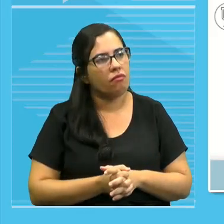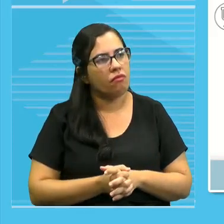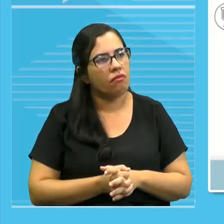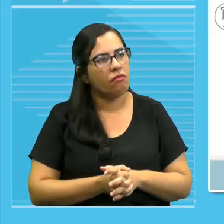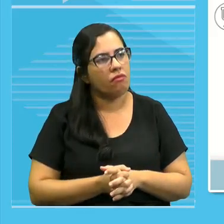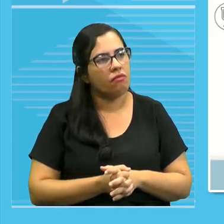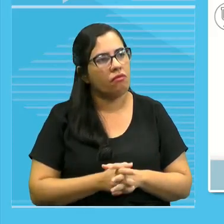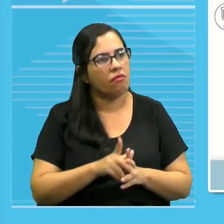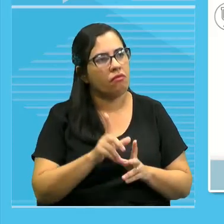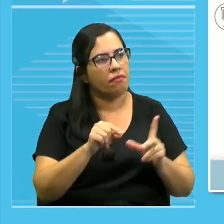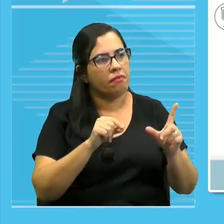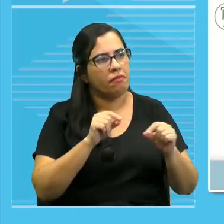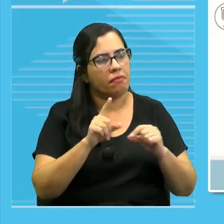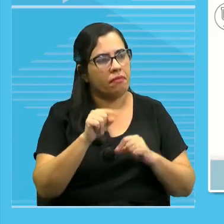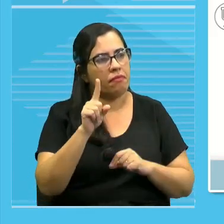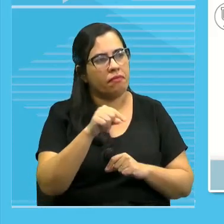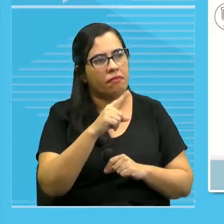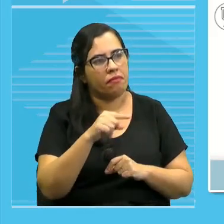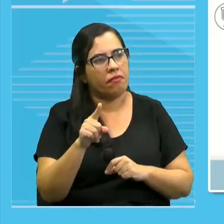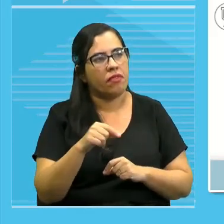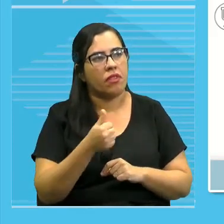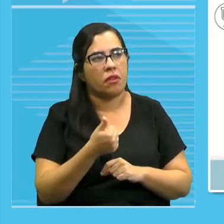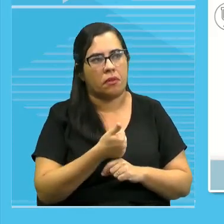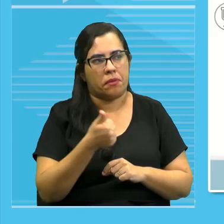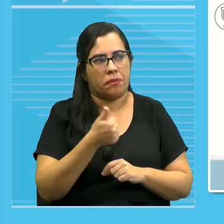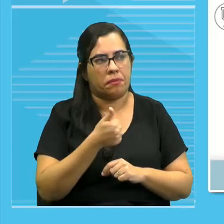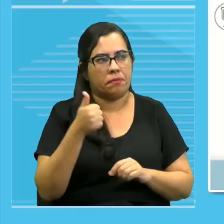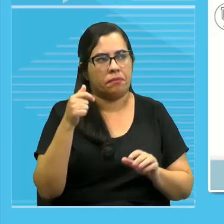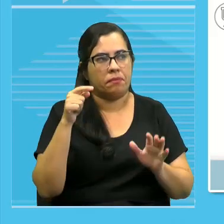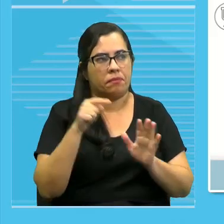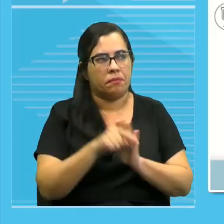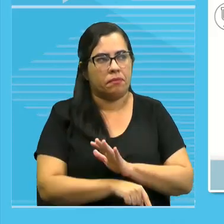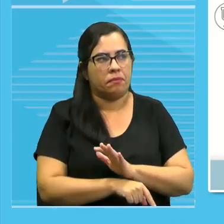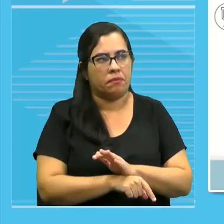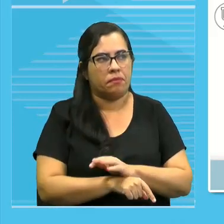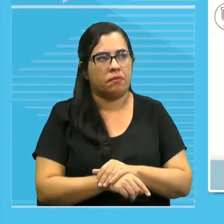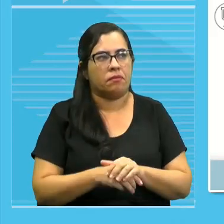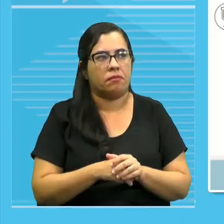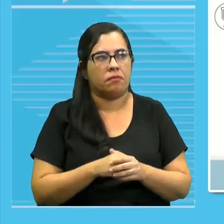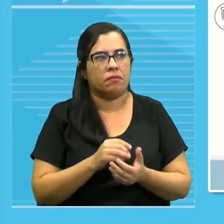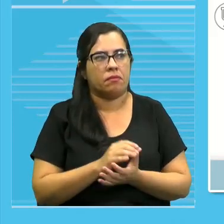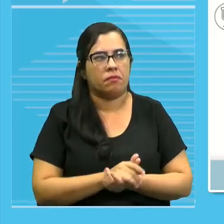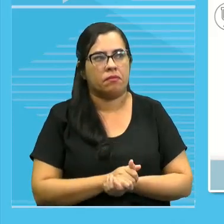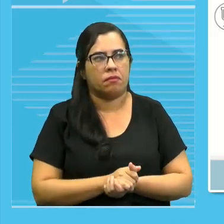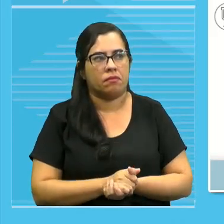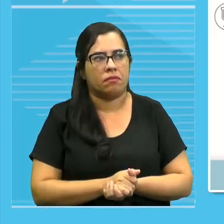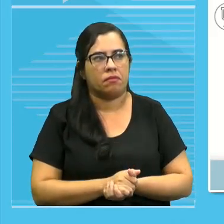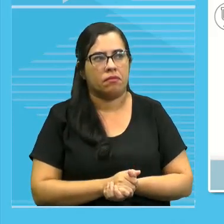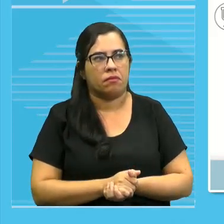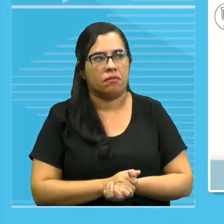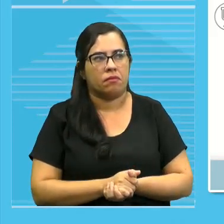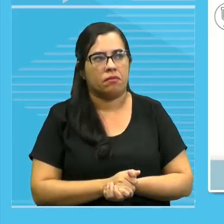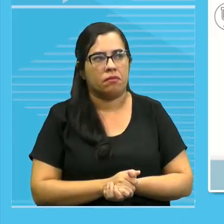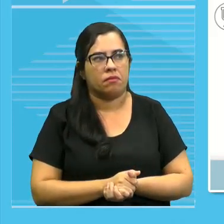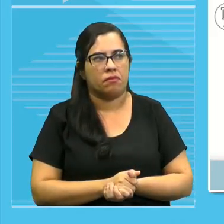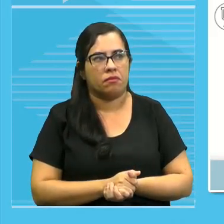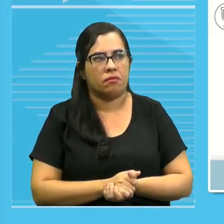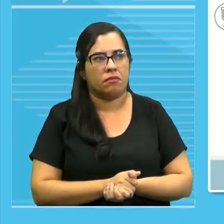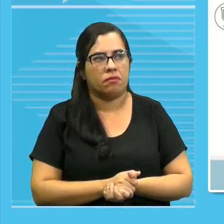façam por eliminação a primeira questão vou pedir para o Jorge marcar para gente